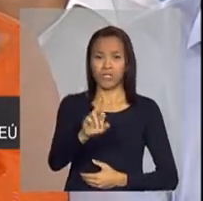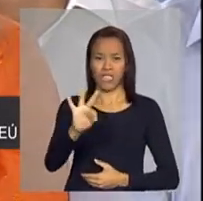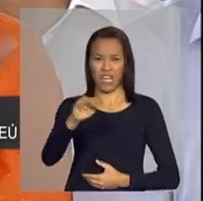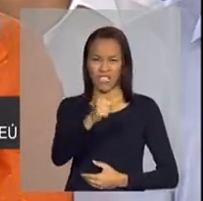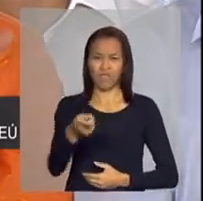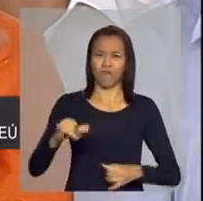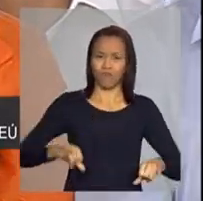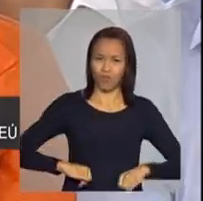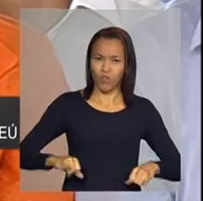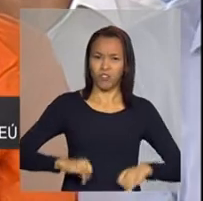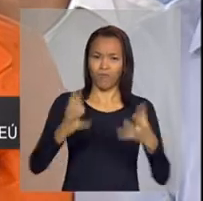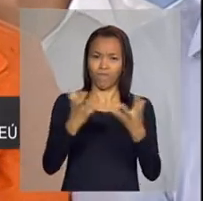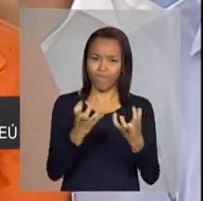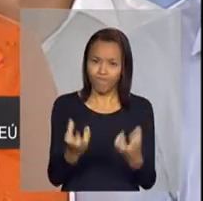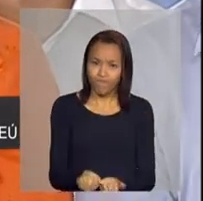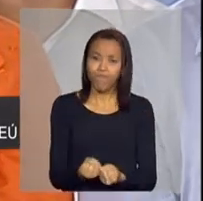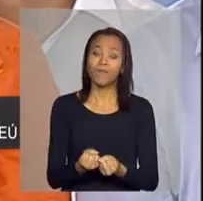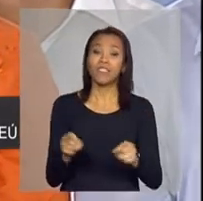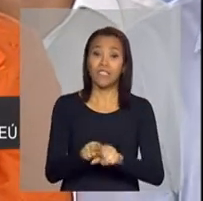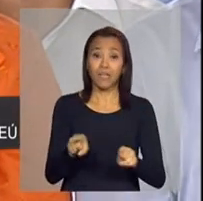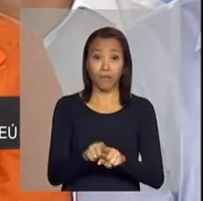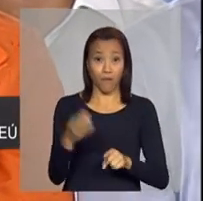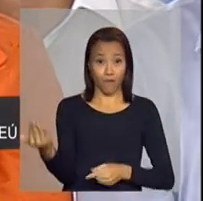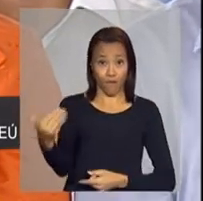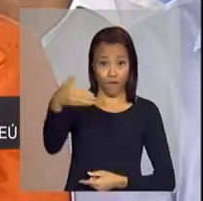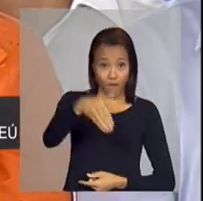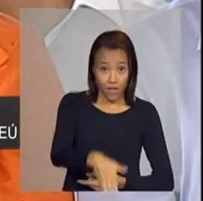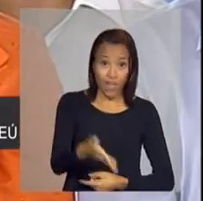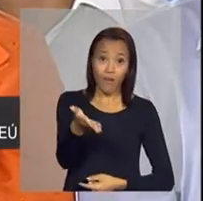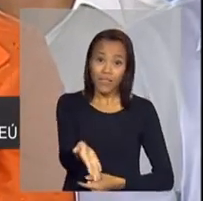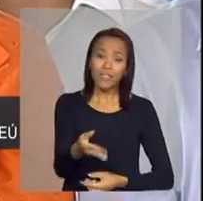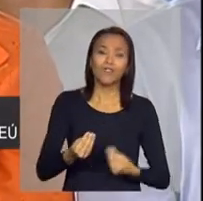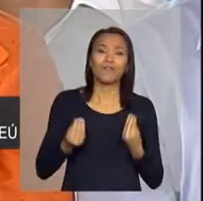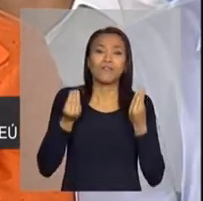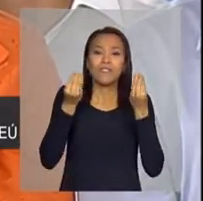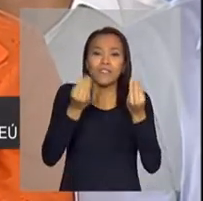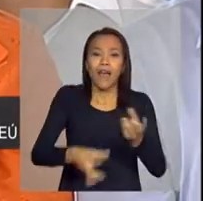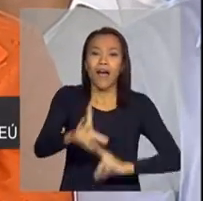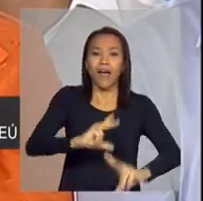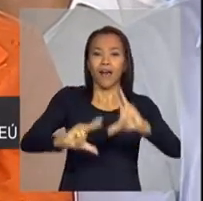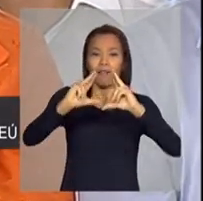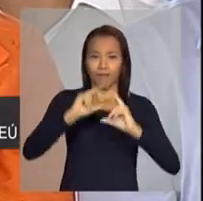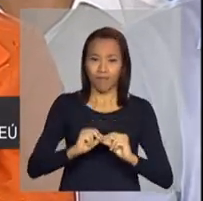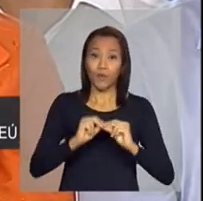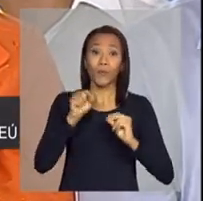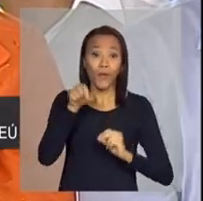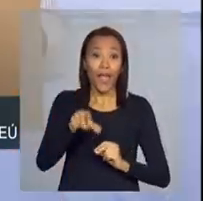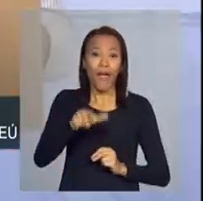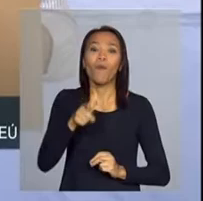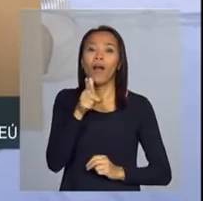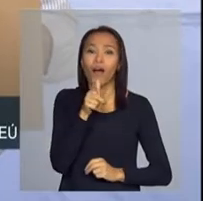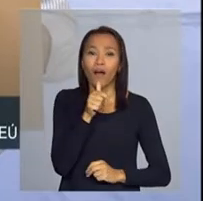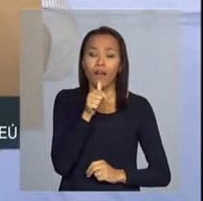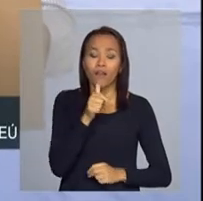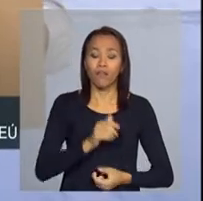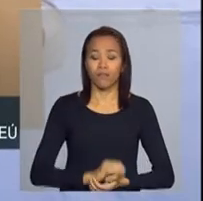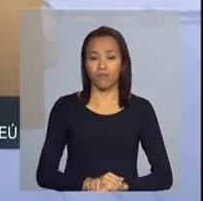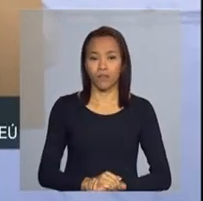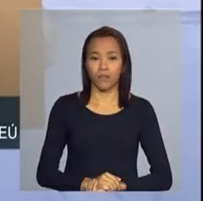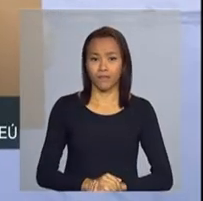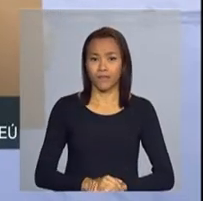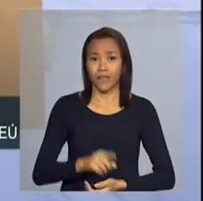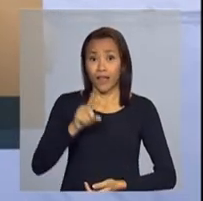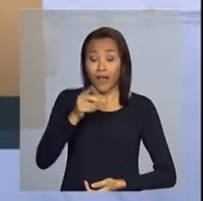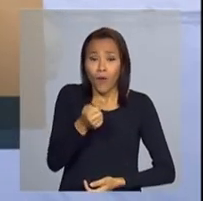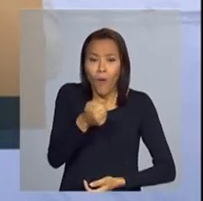histórica e Sua Excelência vem nos presentear com algo tão maravilhoso e divino como é a água. É